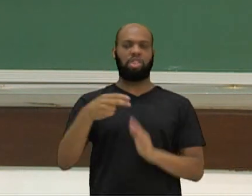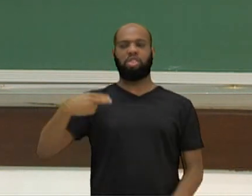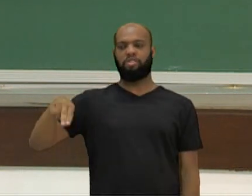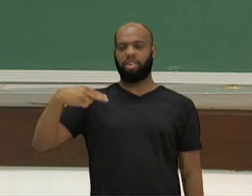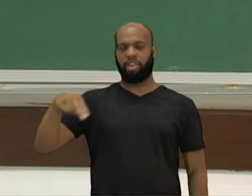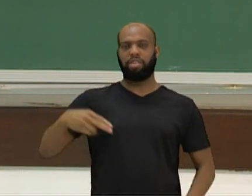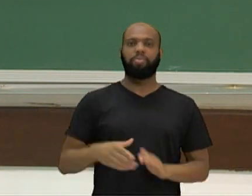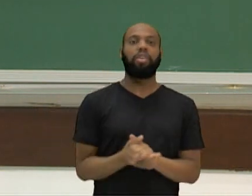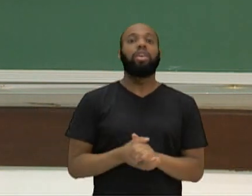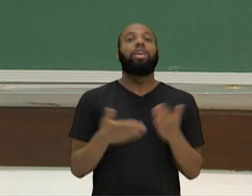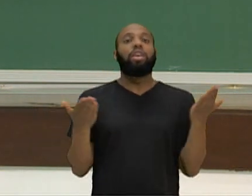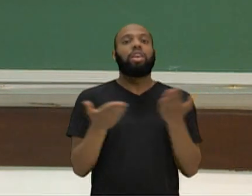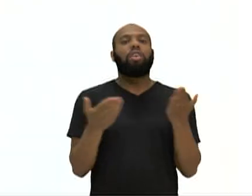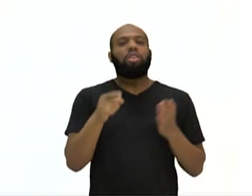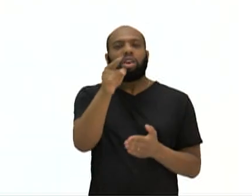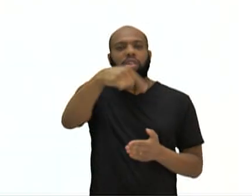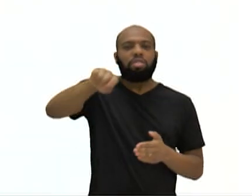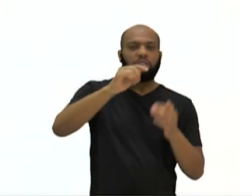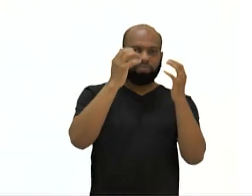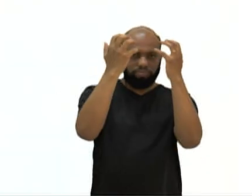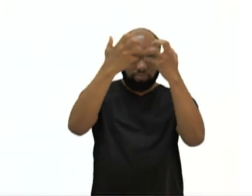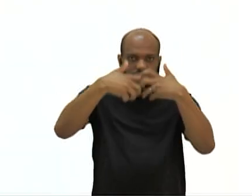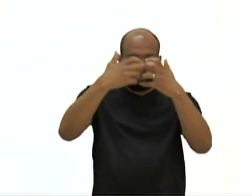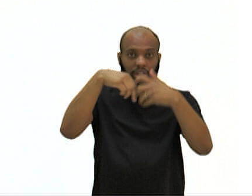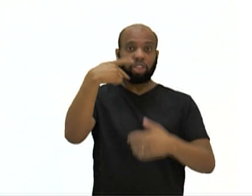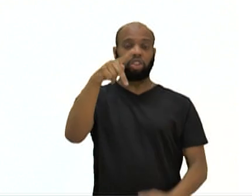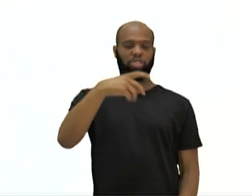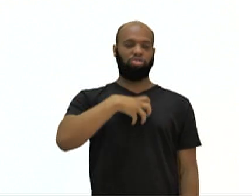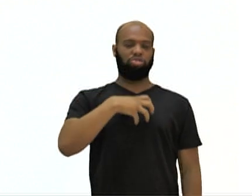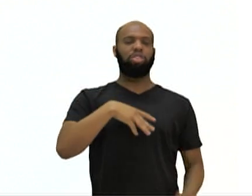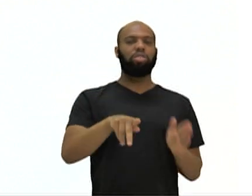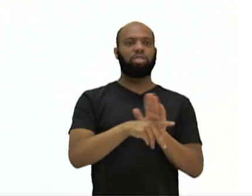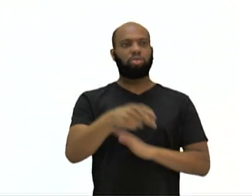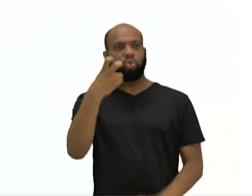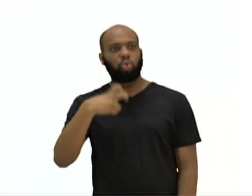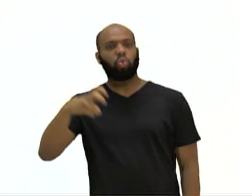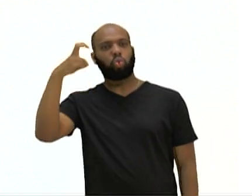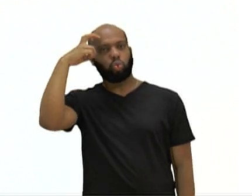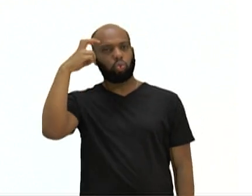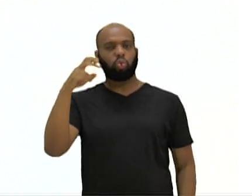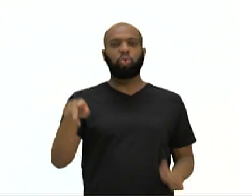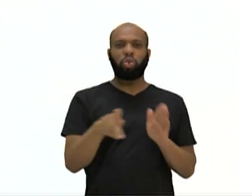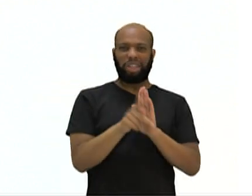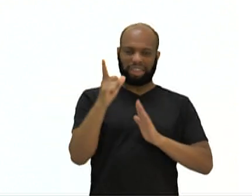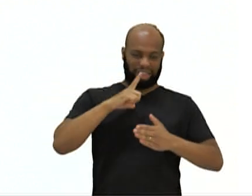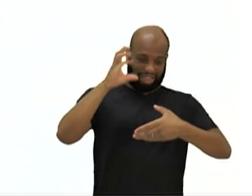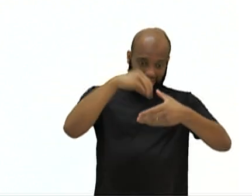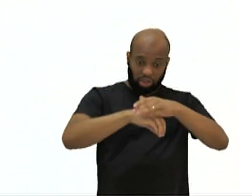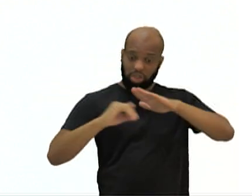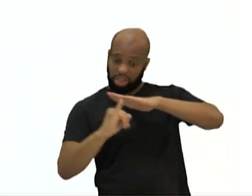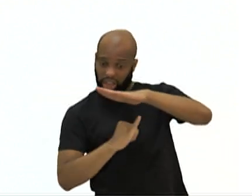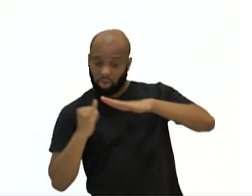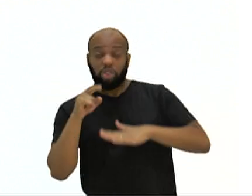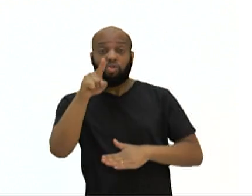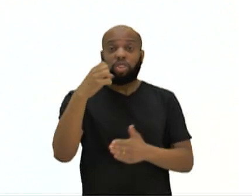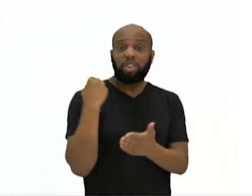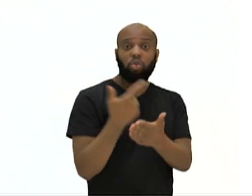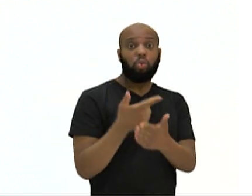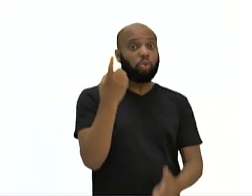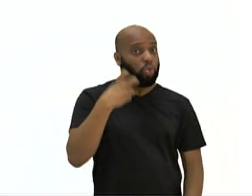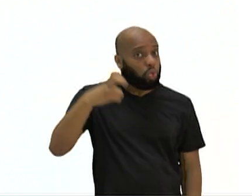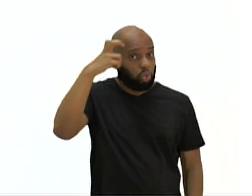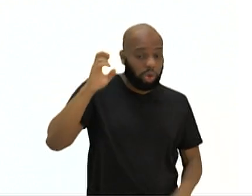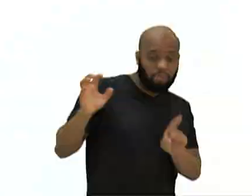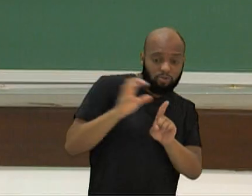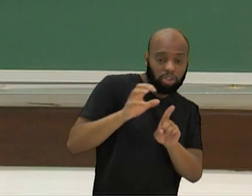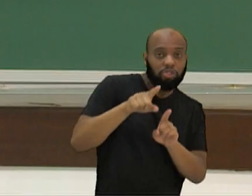E agora, para vocês refletirem um pouco, quais são os seus hábitos culturais? Que produtos da indústria cultural são consumidos por você?